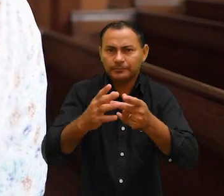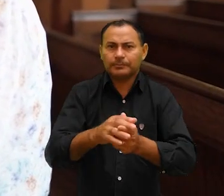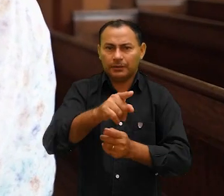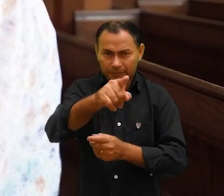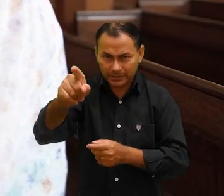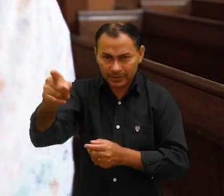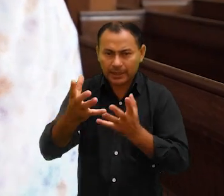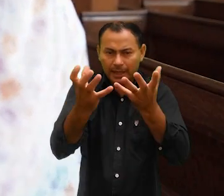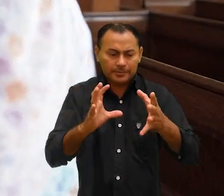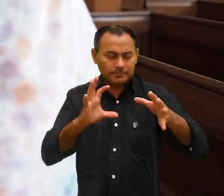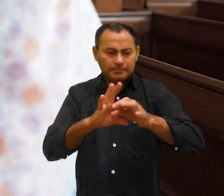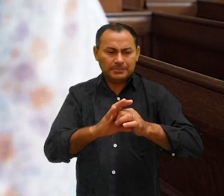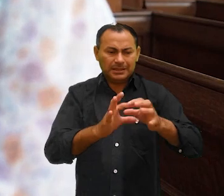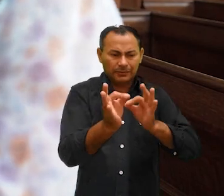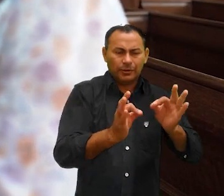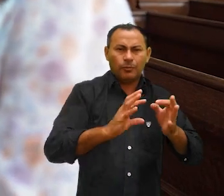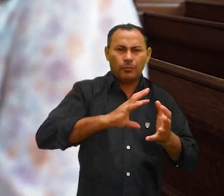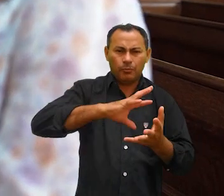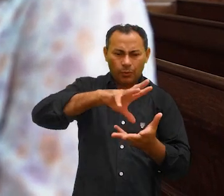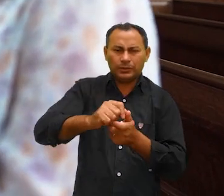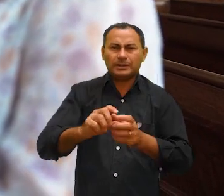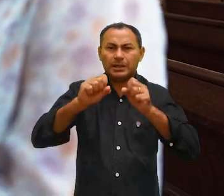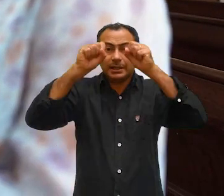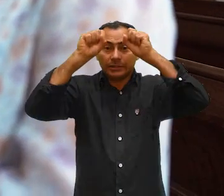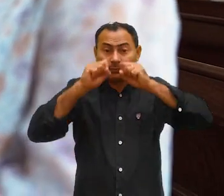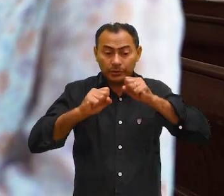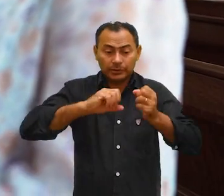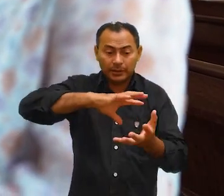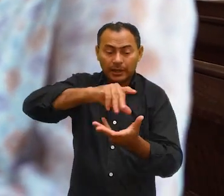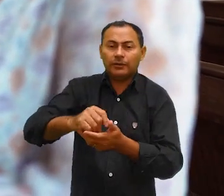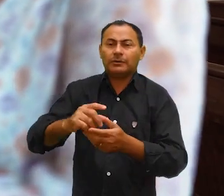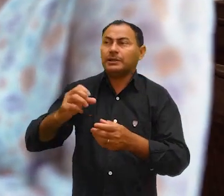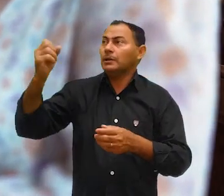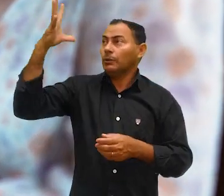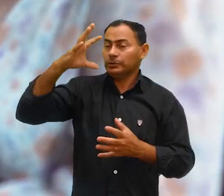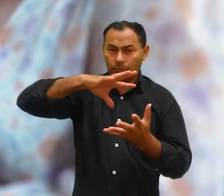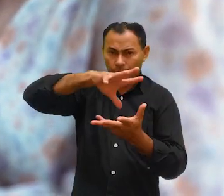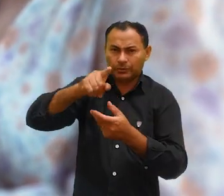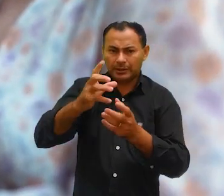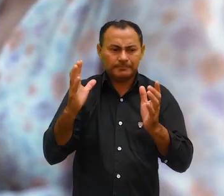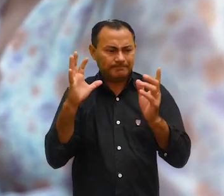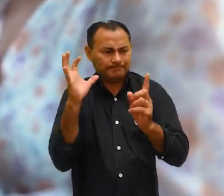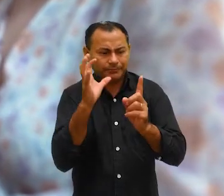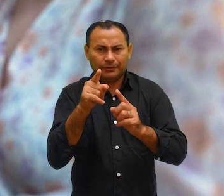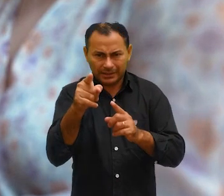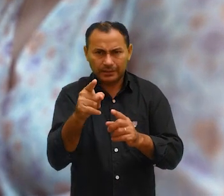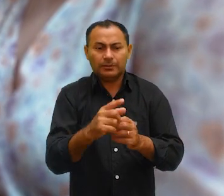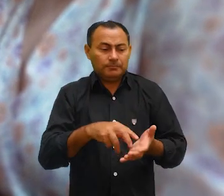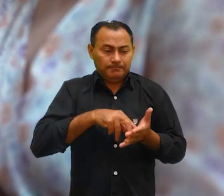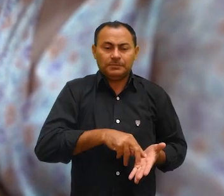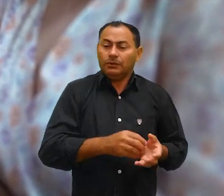se vocês querem impactar o mundo e ser sal da terra e luz do mundo quando eles atingirem vocês, não